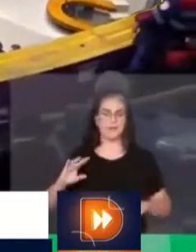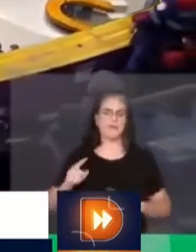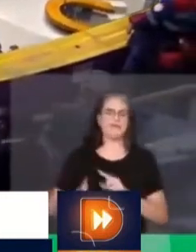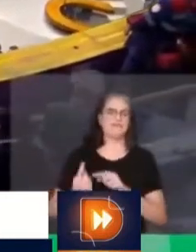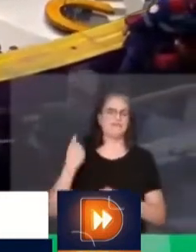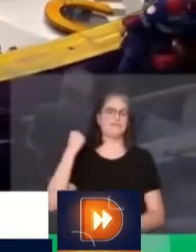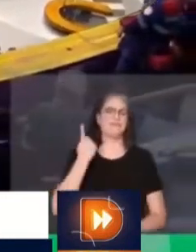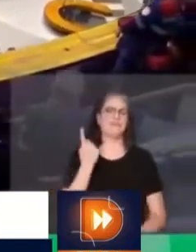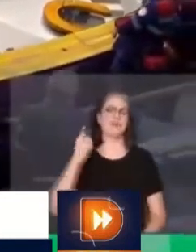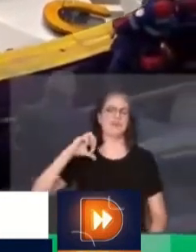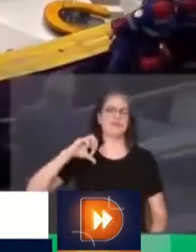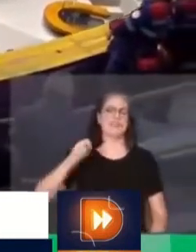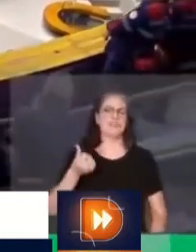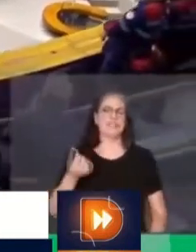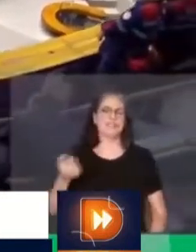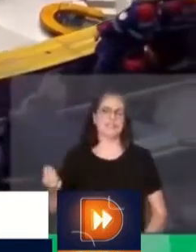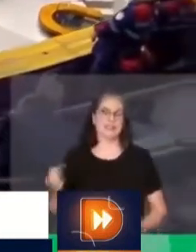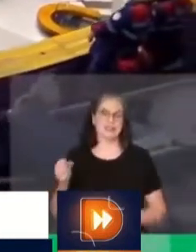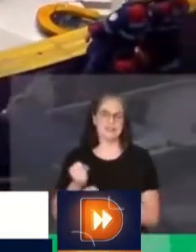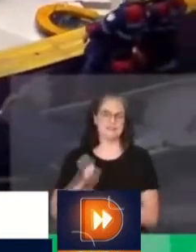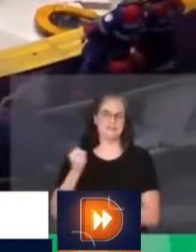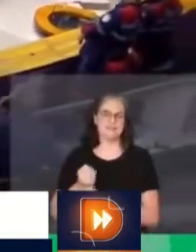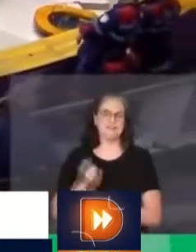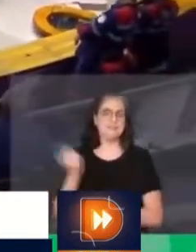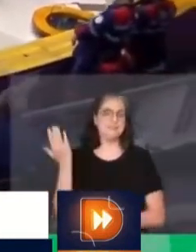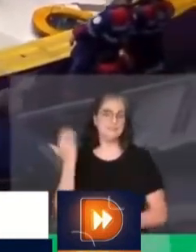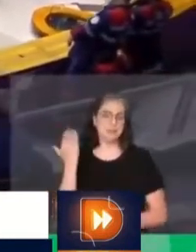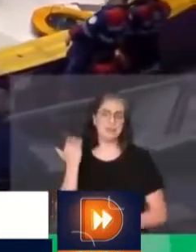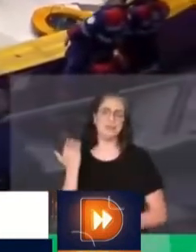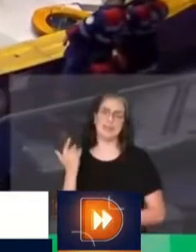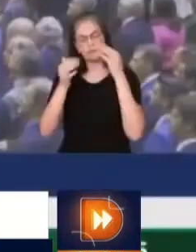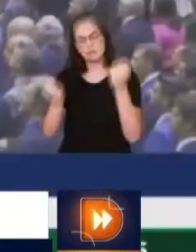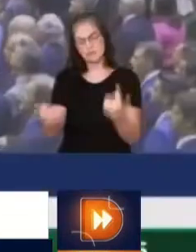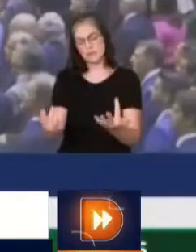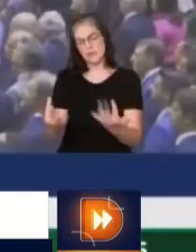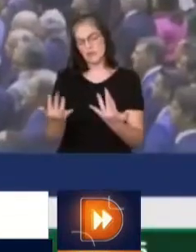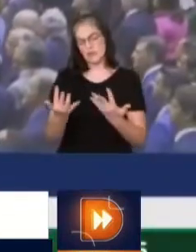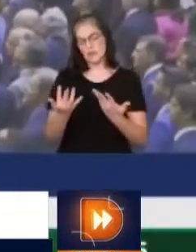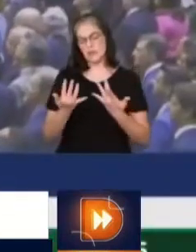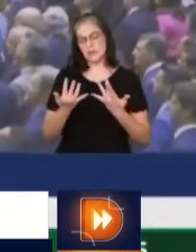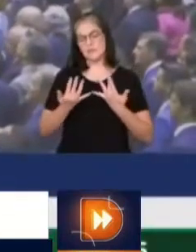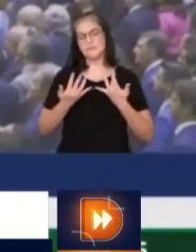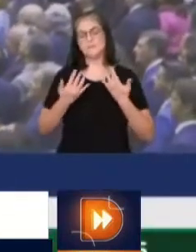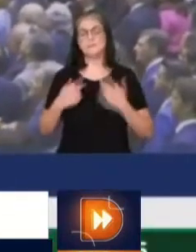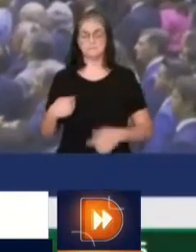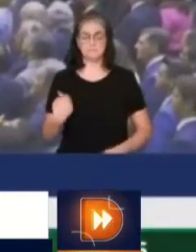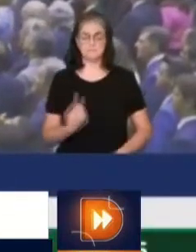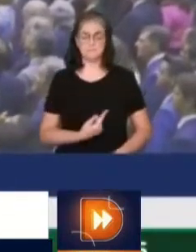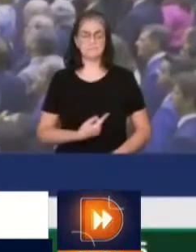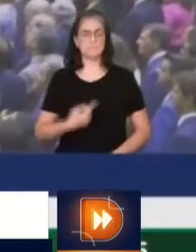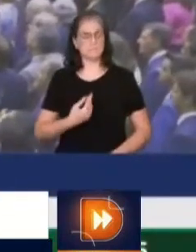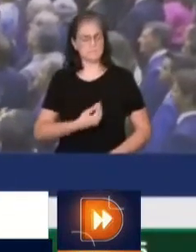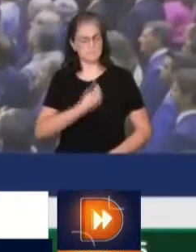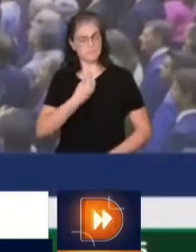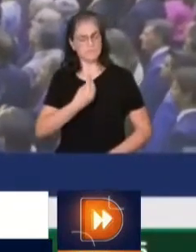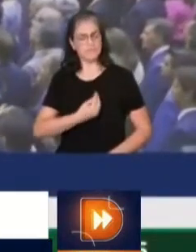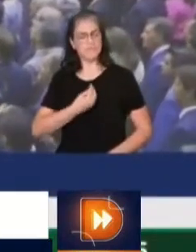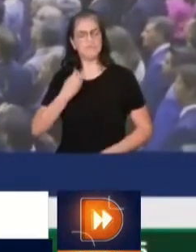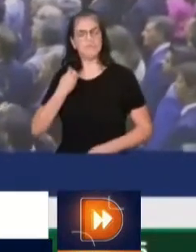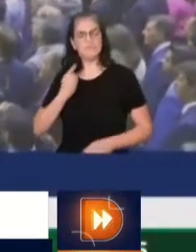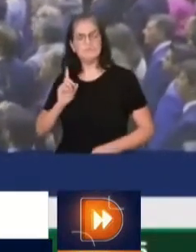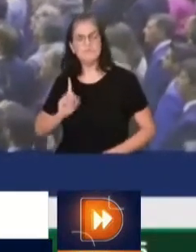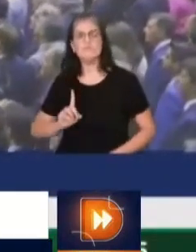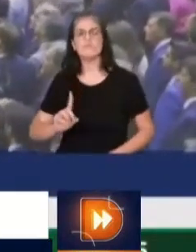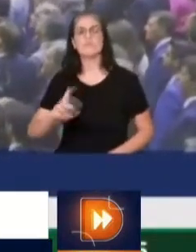2 vice-presidentes, 4 secretários e 4 suplentes. Mais cedo, os 513